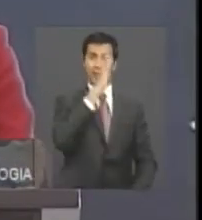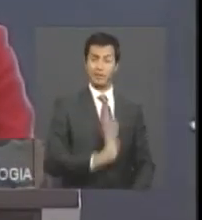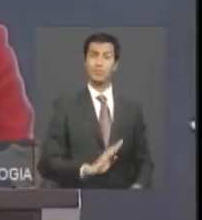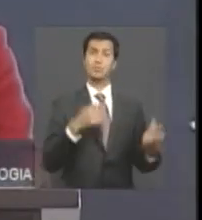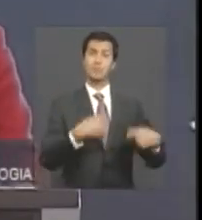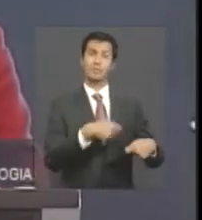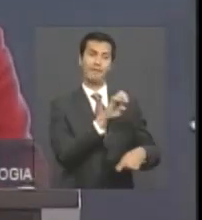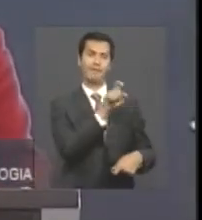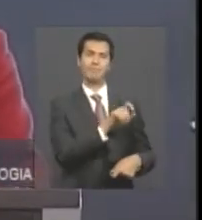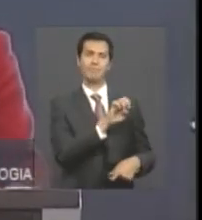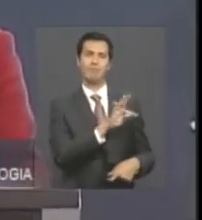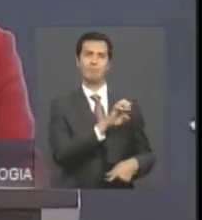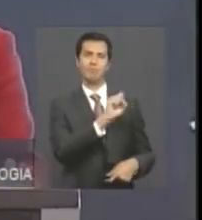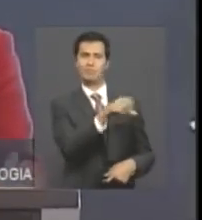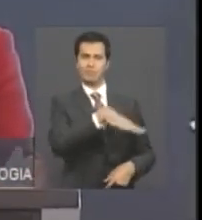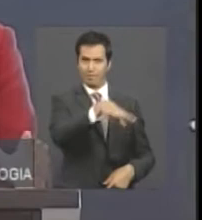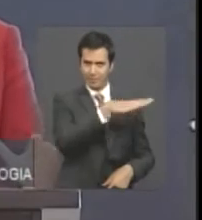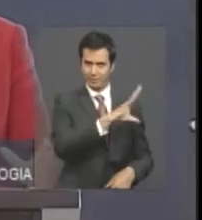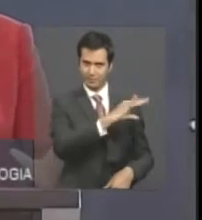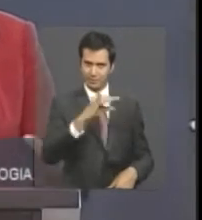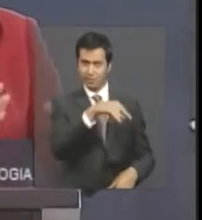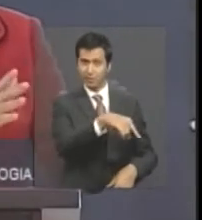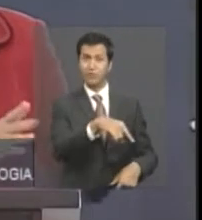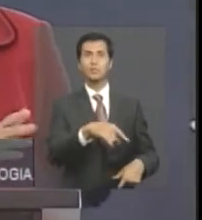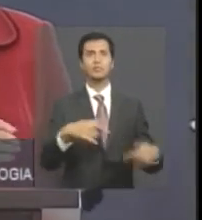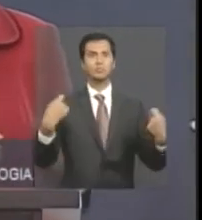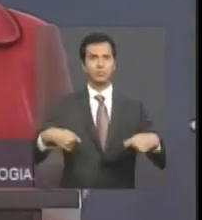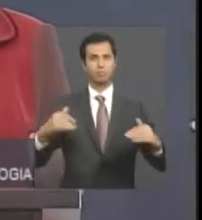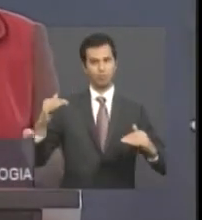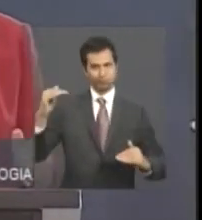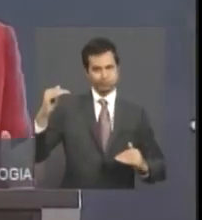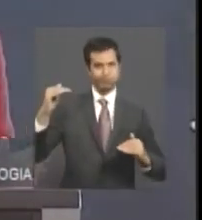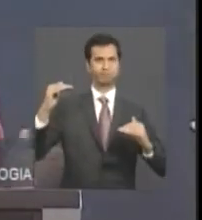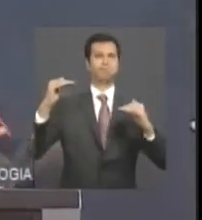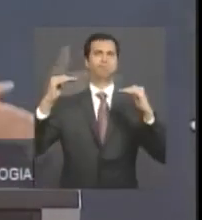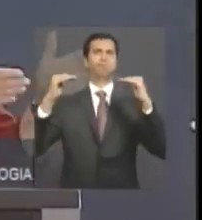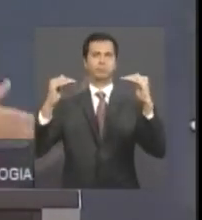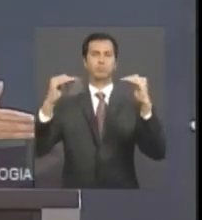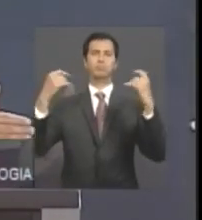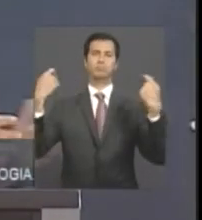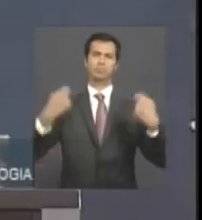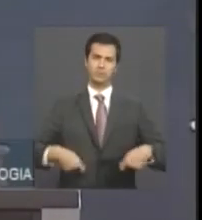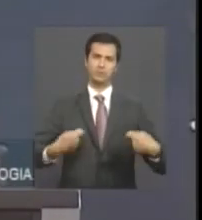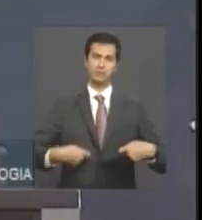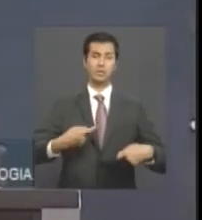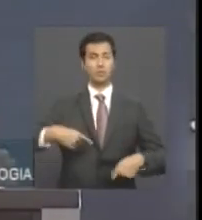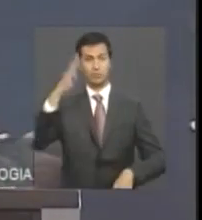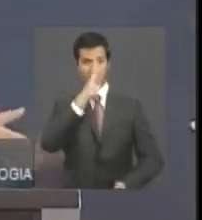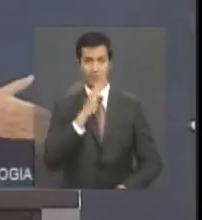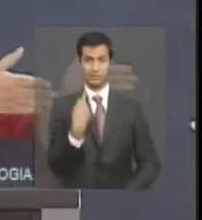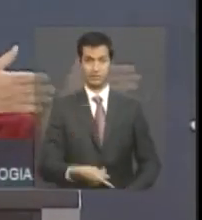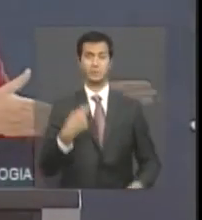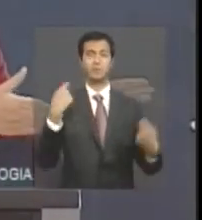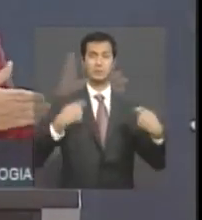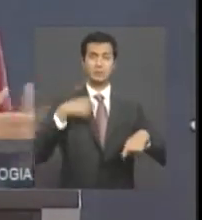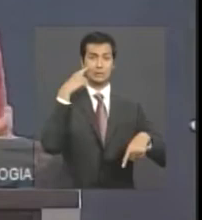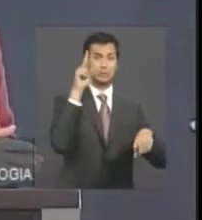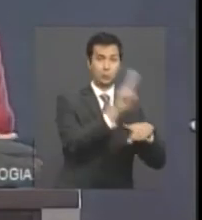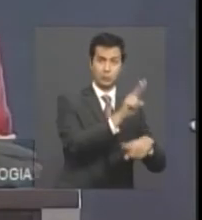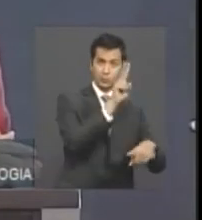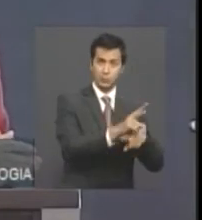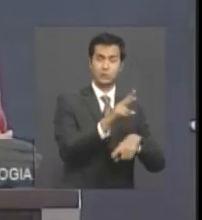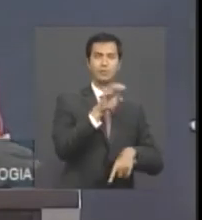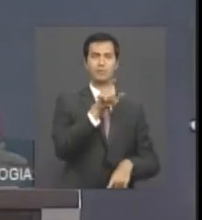reequilibrar, ele tem de voltar a olhar para as ciências exatas e formar